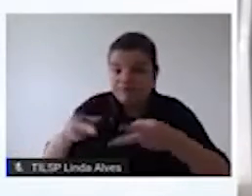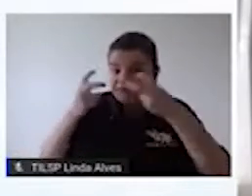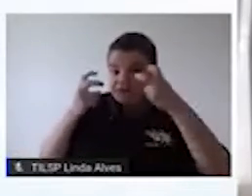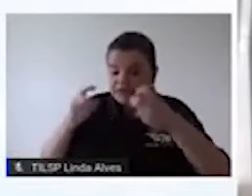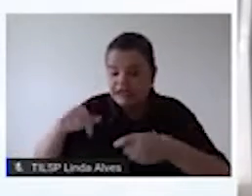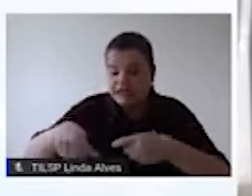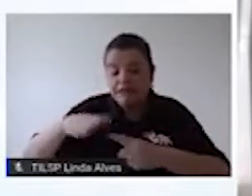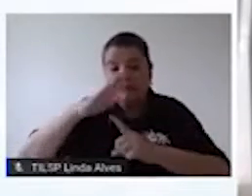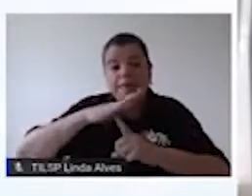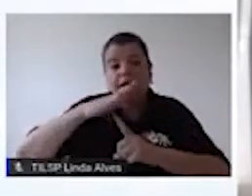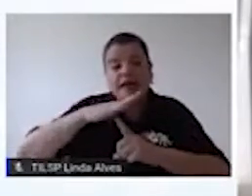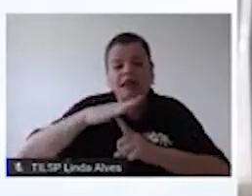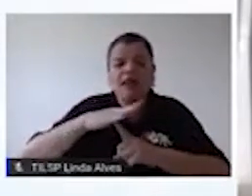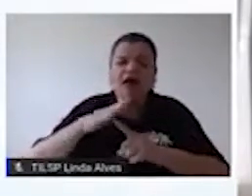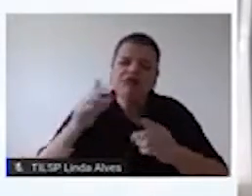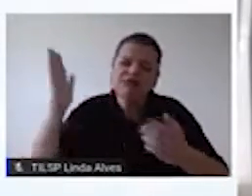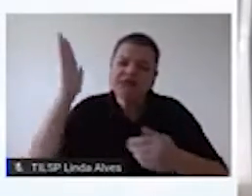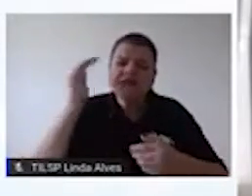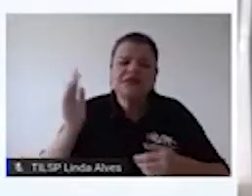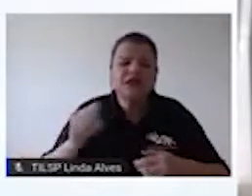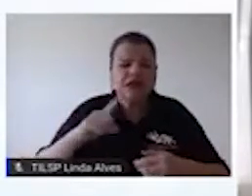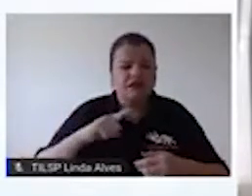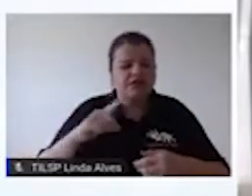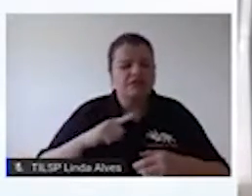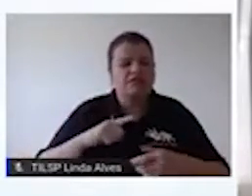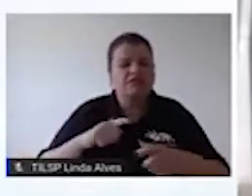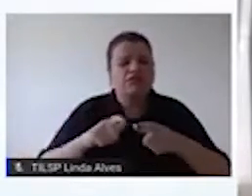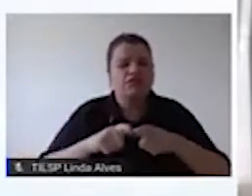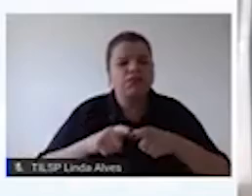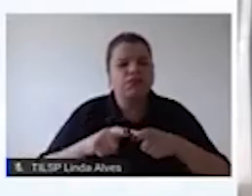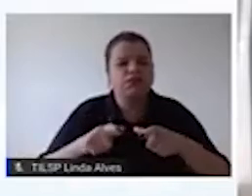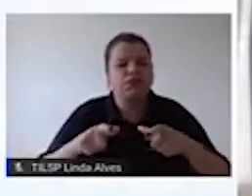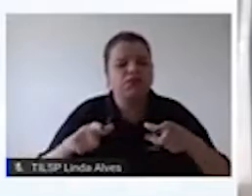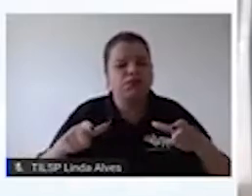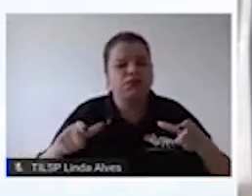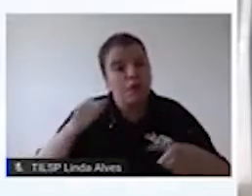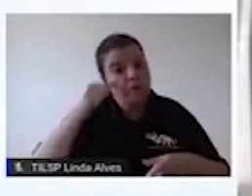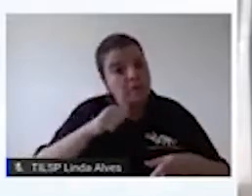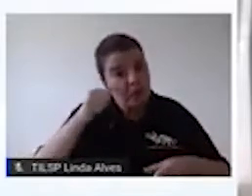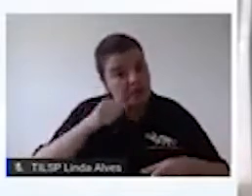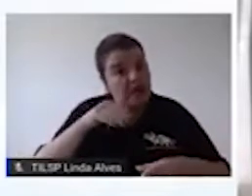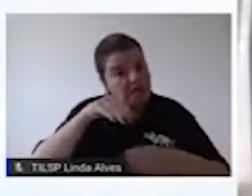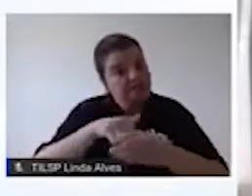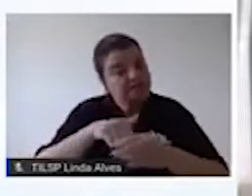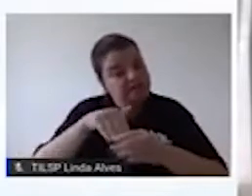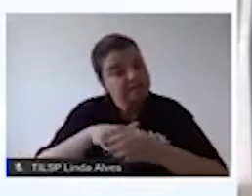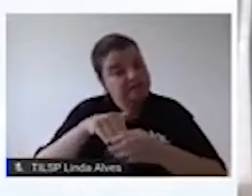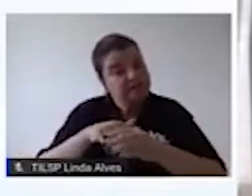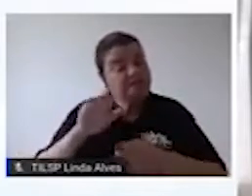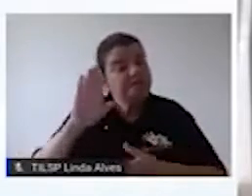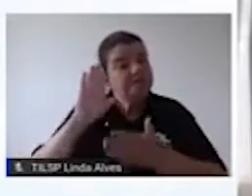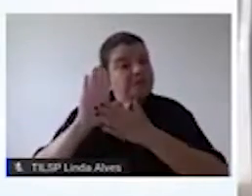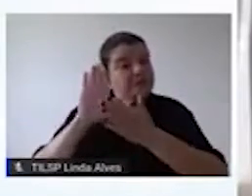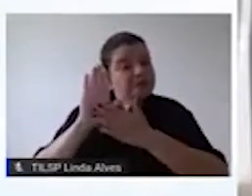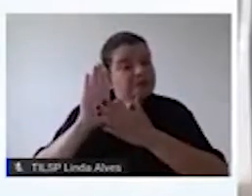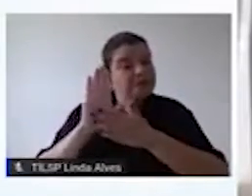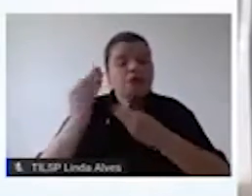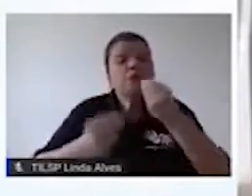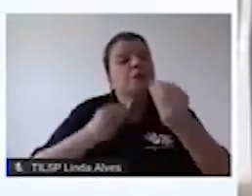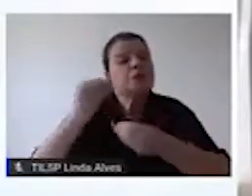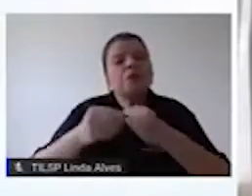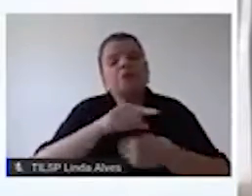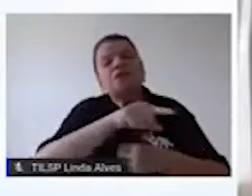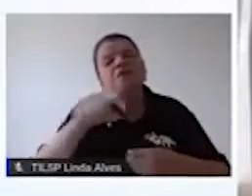no Brasil também, houve um aumento do número de mulheres eleitas. Como é que você vê a participação da mulher, né,